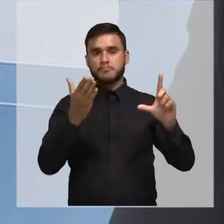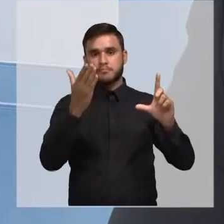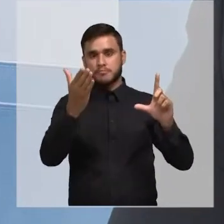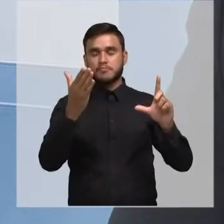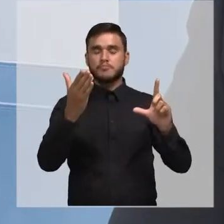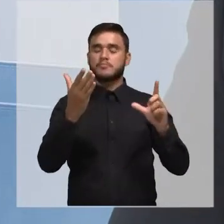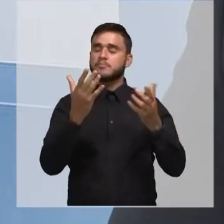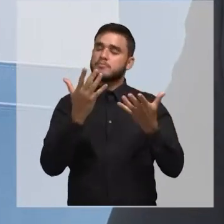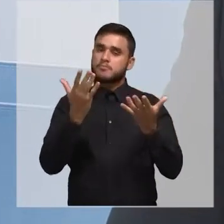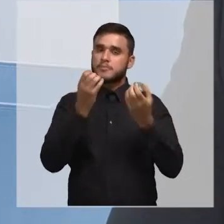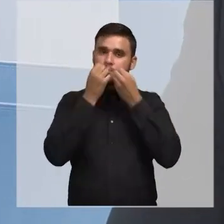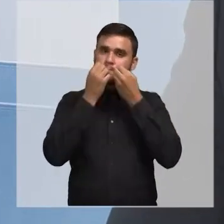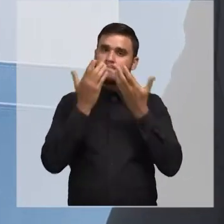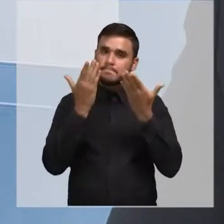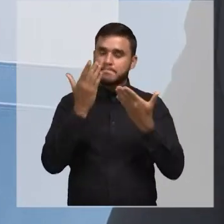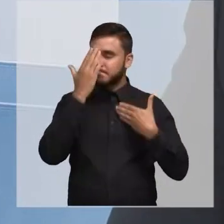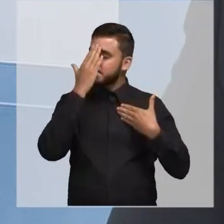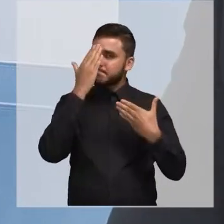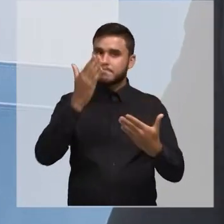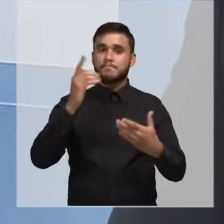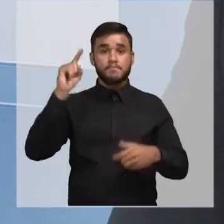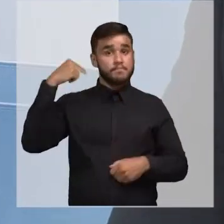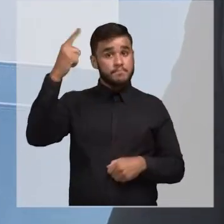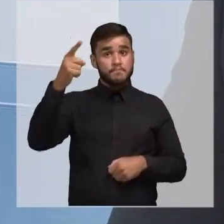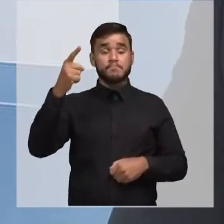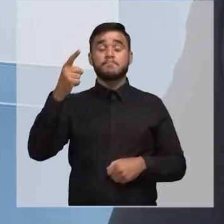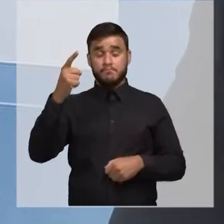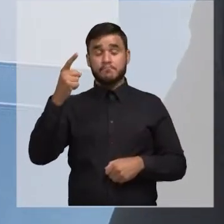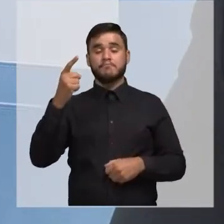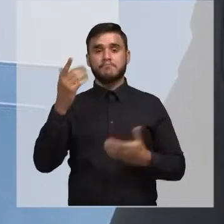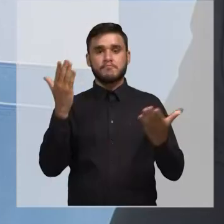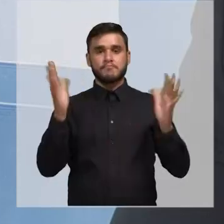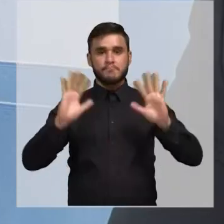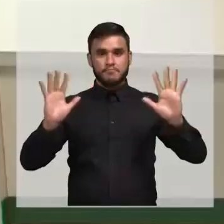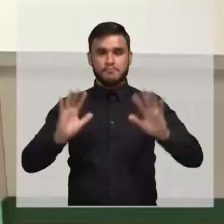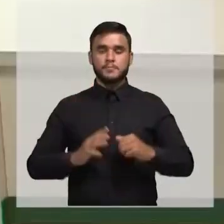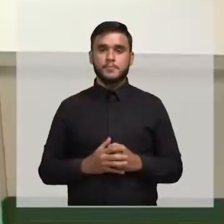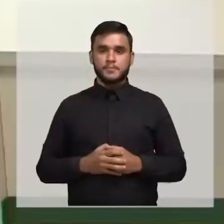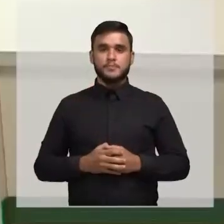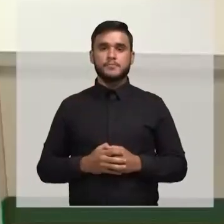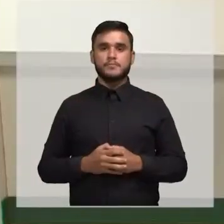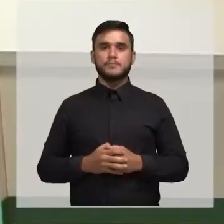audiência, obrigado pelo carinho. E eu volto na próxima semana, se Deus quiser. Até lá.